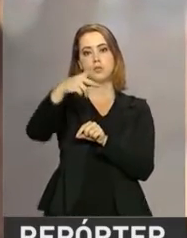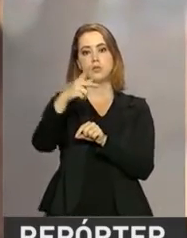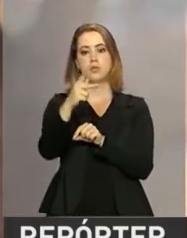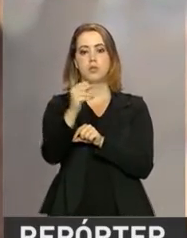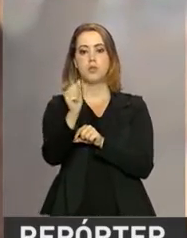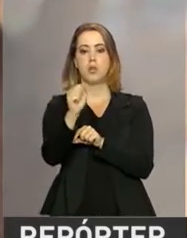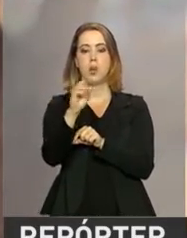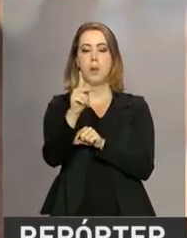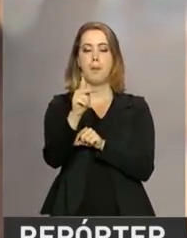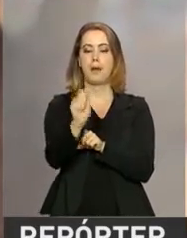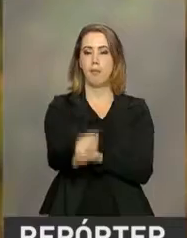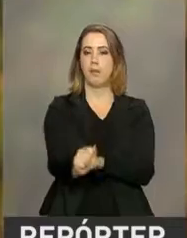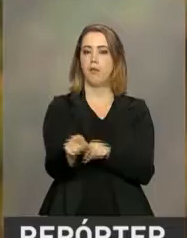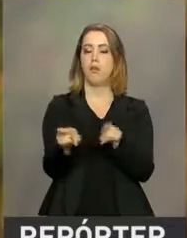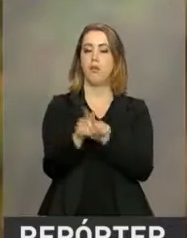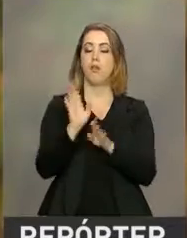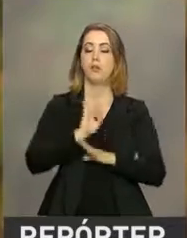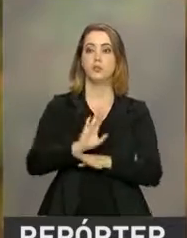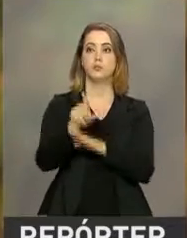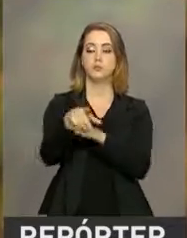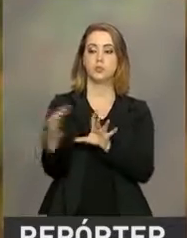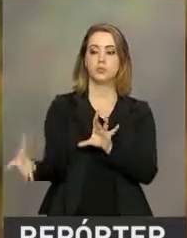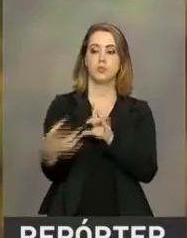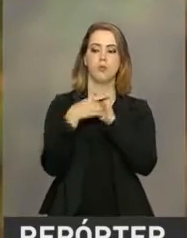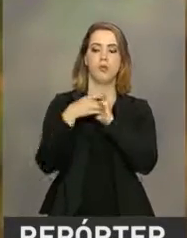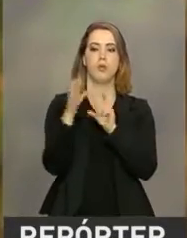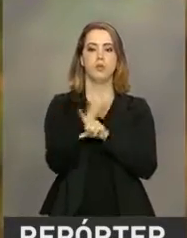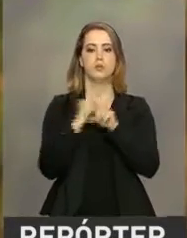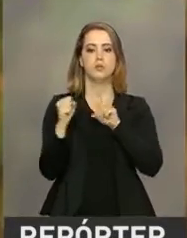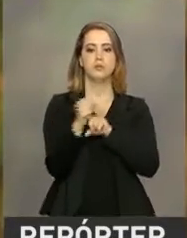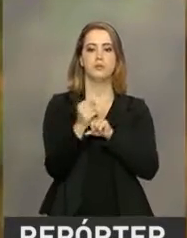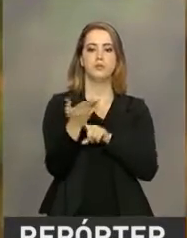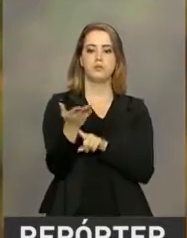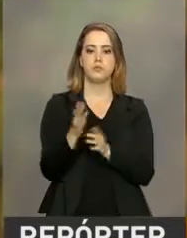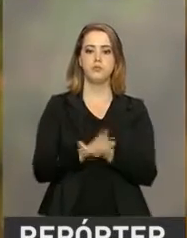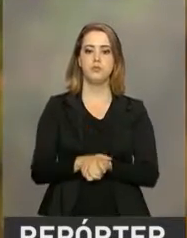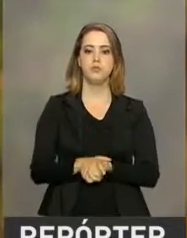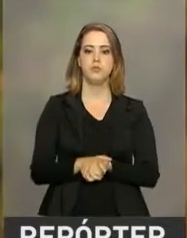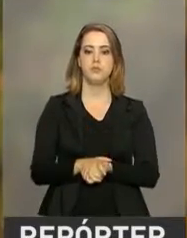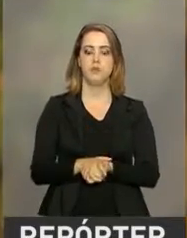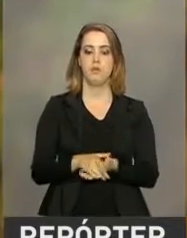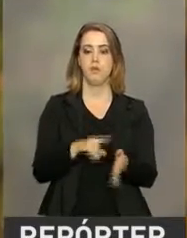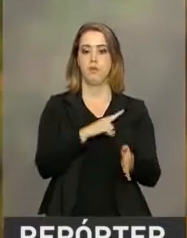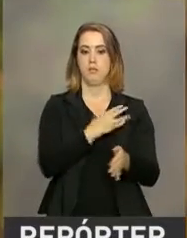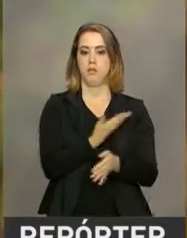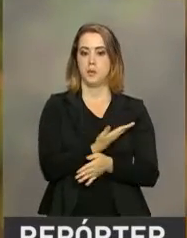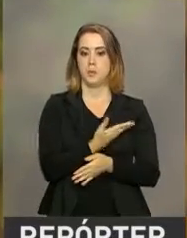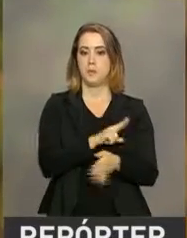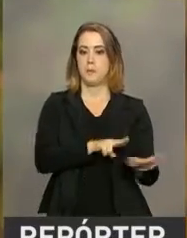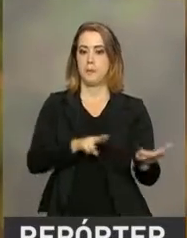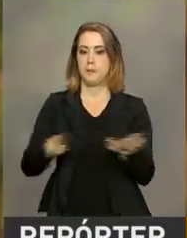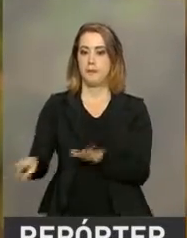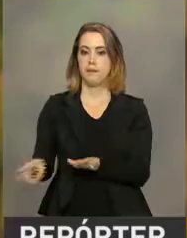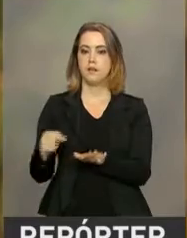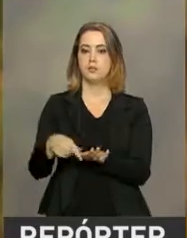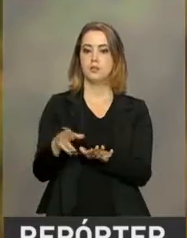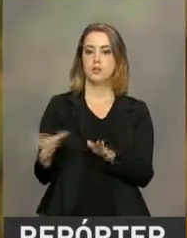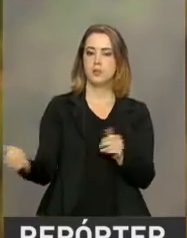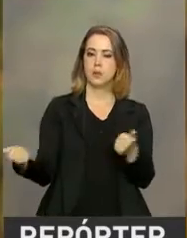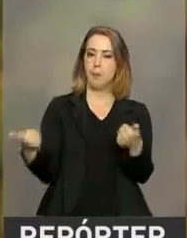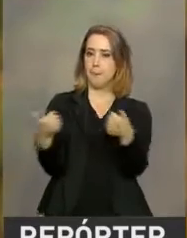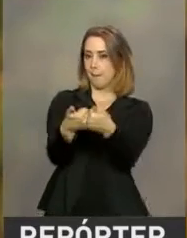cultivo de alimentos e da ciência a semana é nacional de ciência e tecnologia eu acho que ela vai fazer isso ela vai aproximar a ciência das